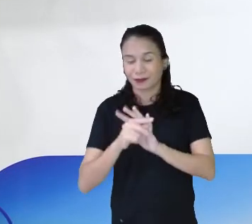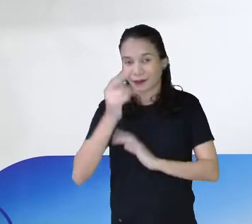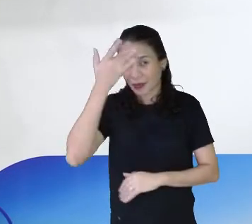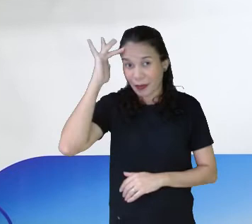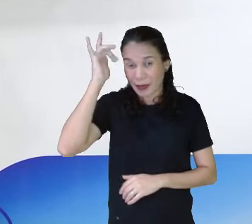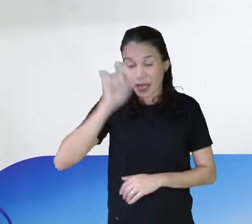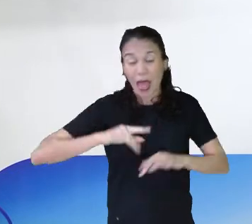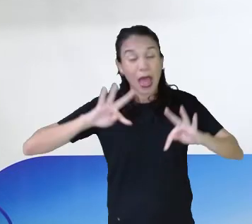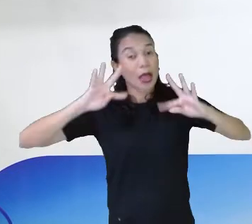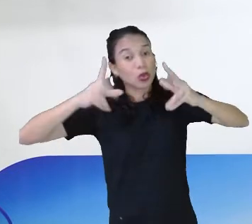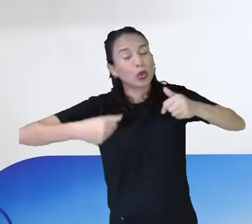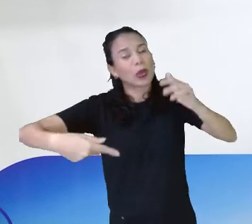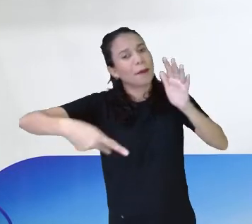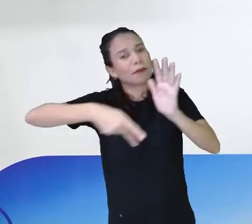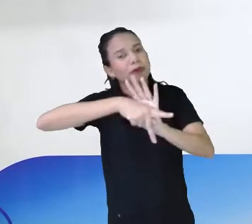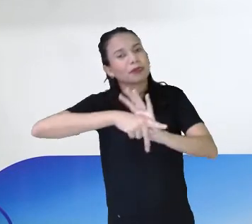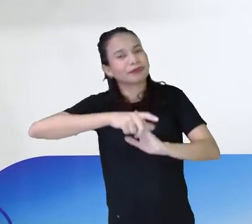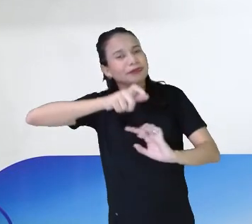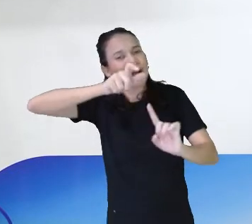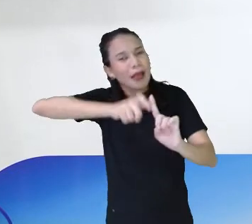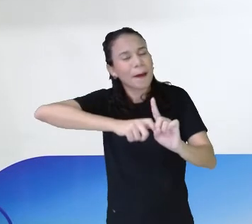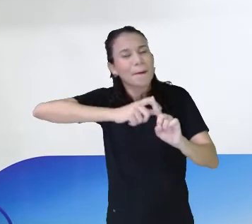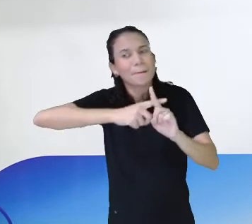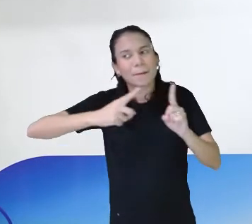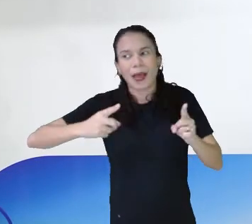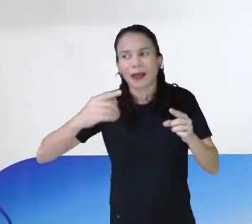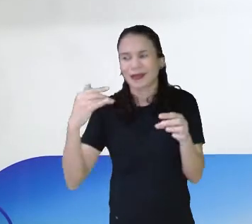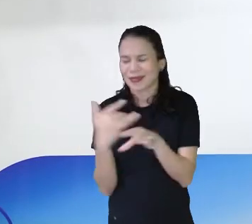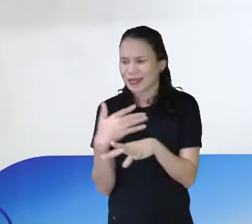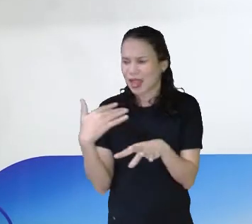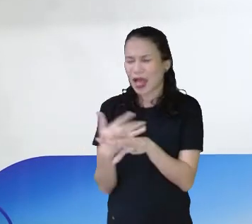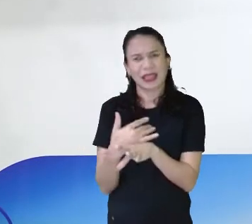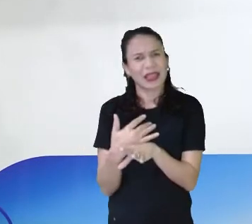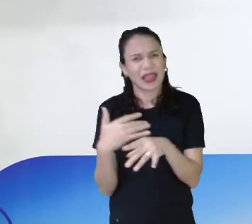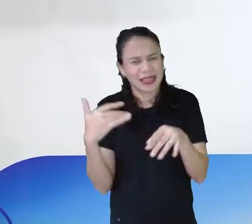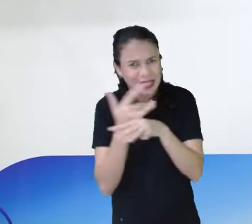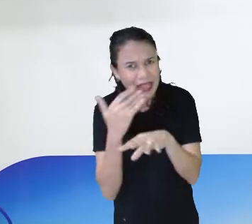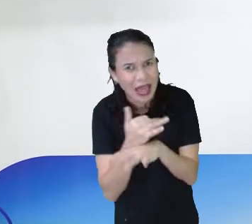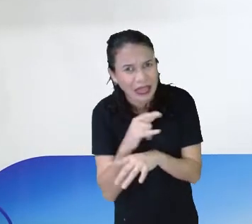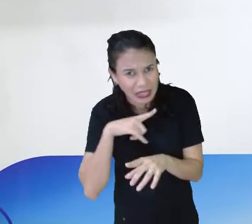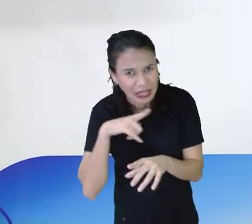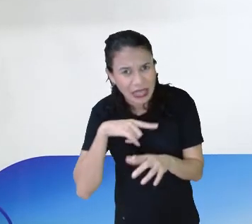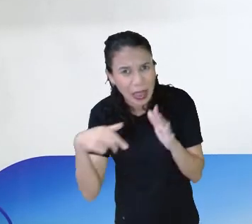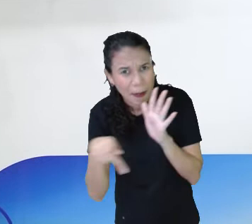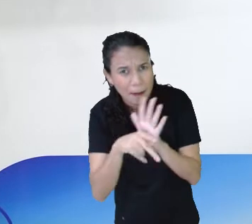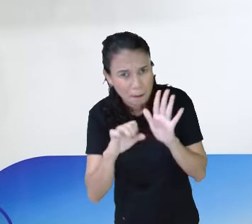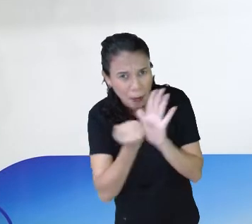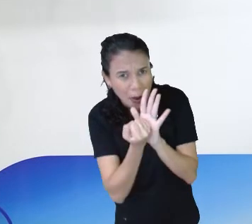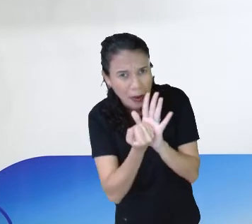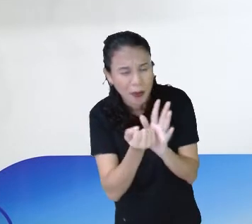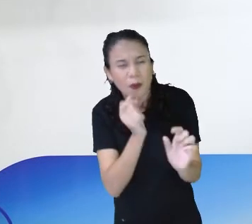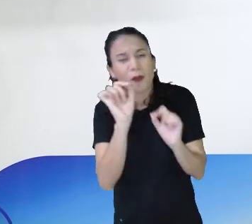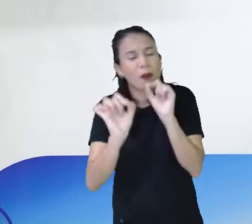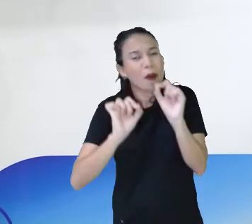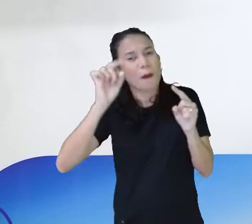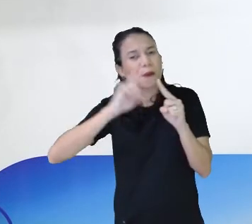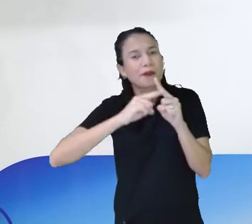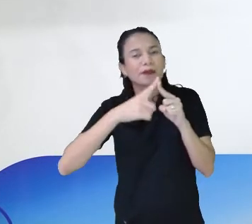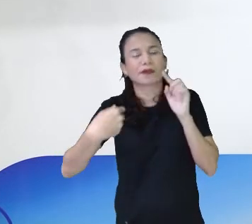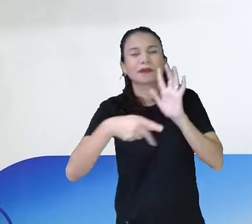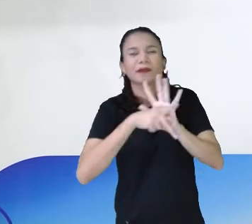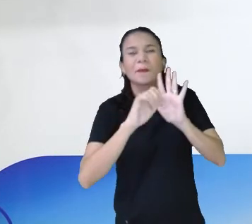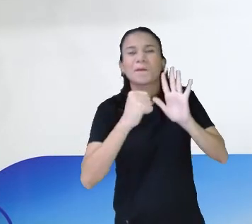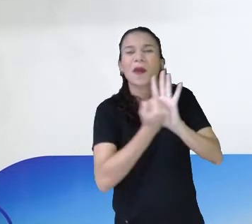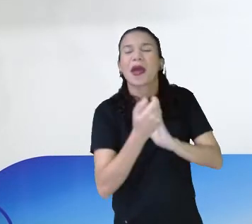pessoas é tudo aquilo que ela tem. Mas e o patrimônio da cidade? Qual será? Quais serão os tipos de patrimônio que